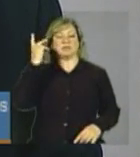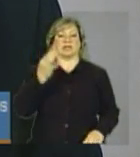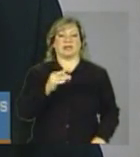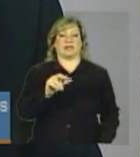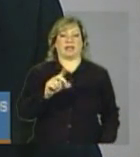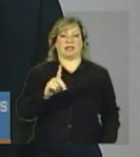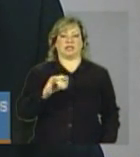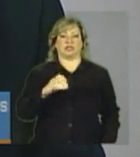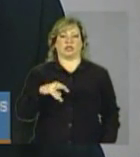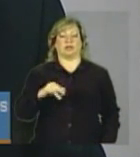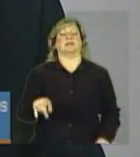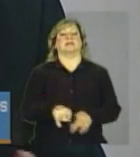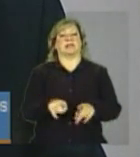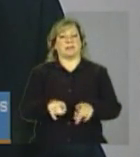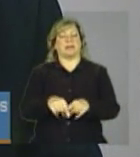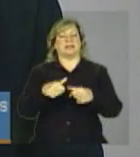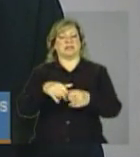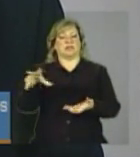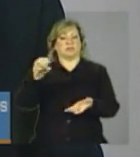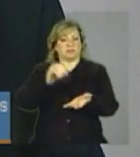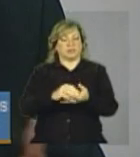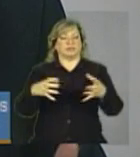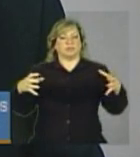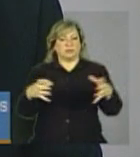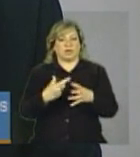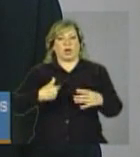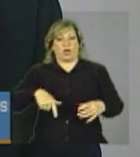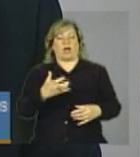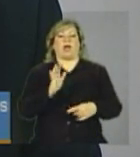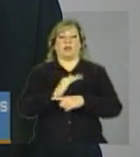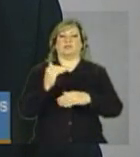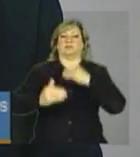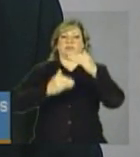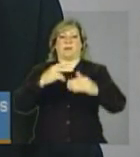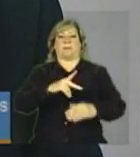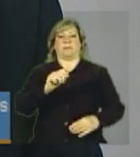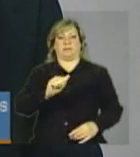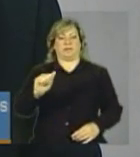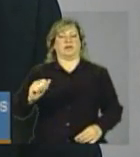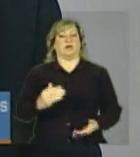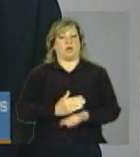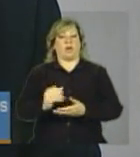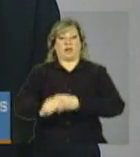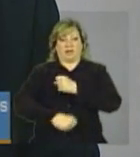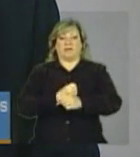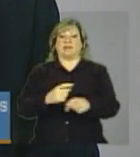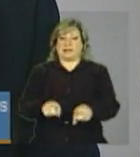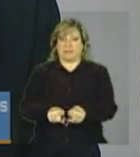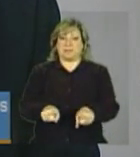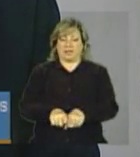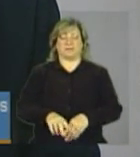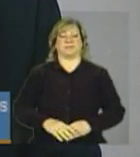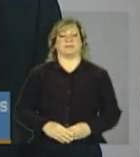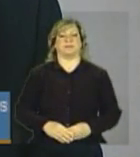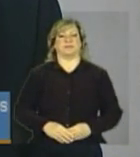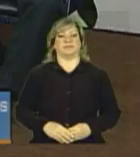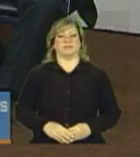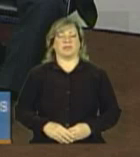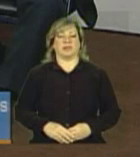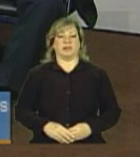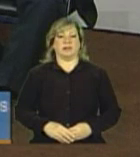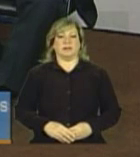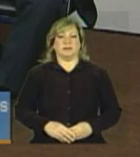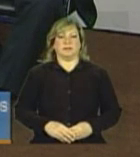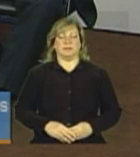tradicionais estão nas nossas miras, né, para a evolução do PA a partir já do ano que vem também. Bom,